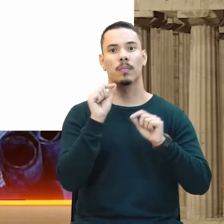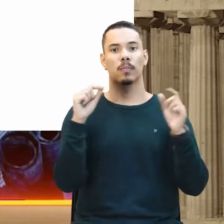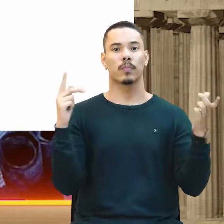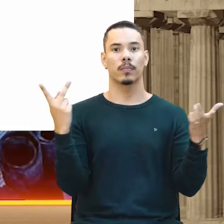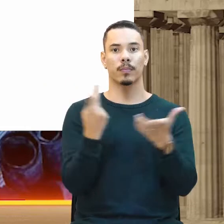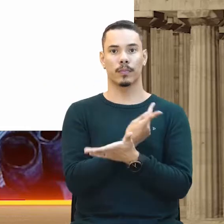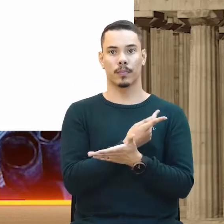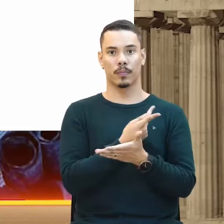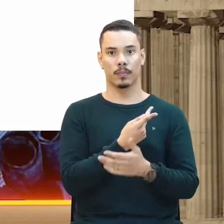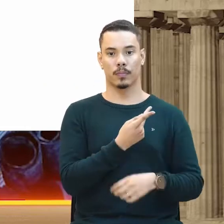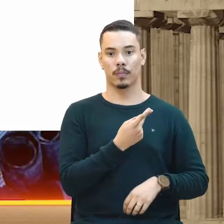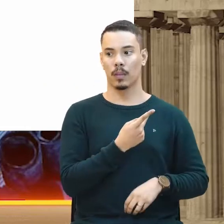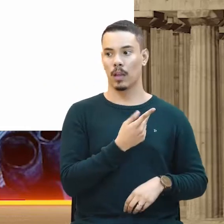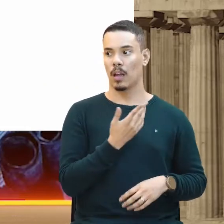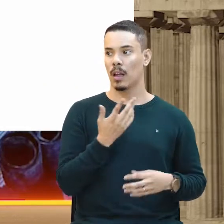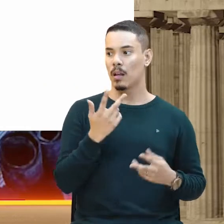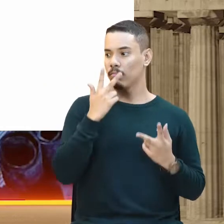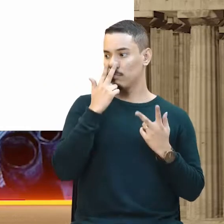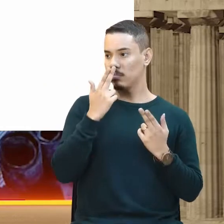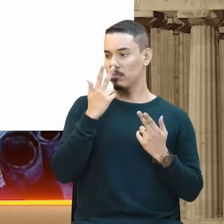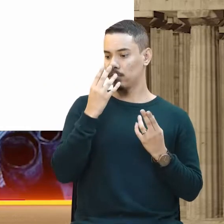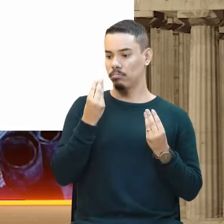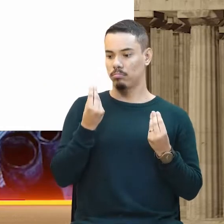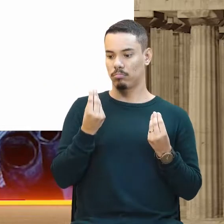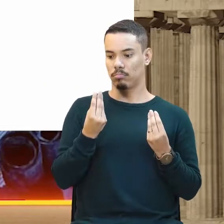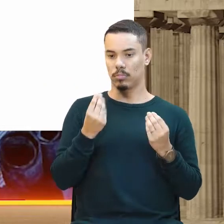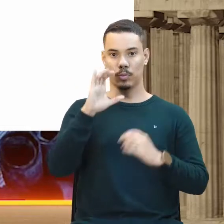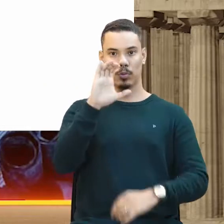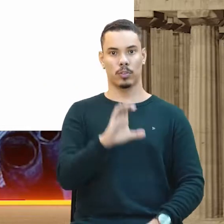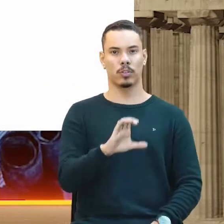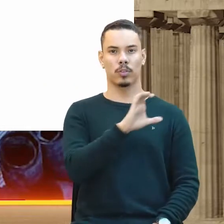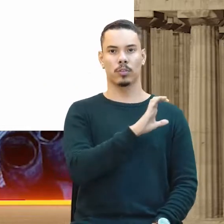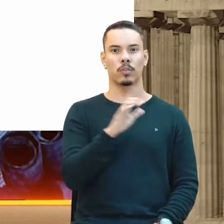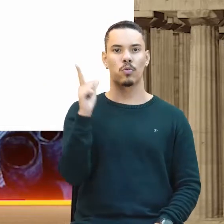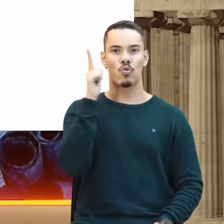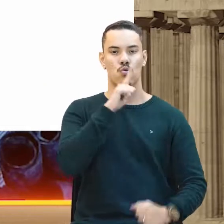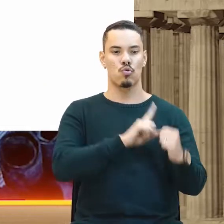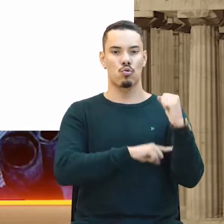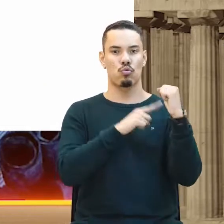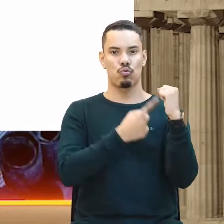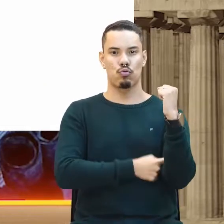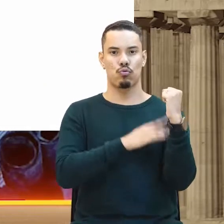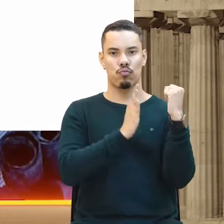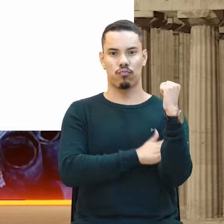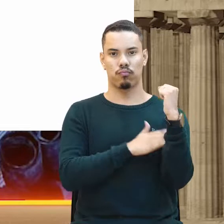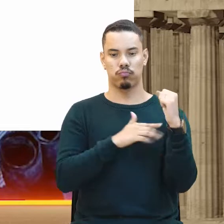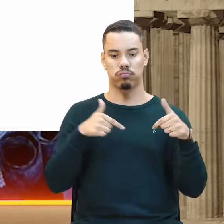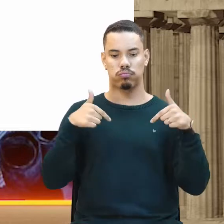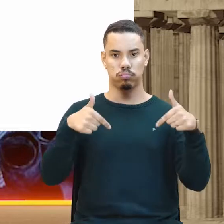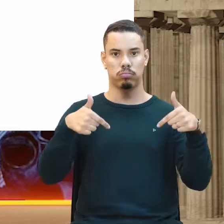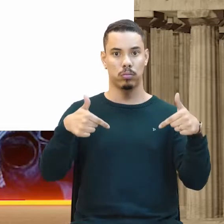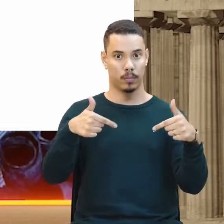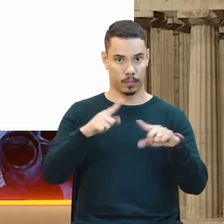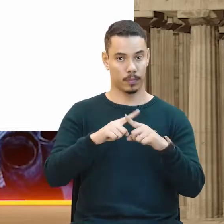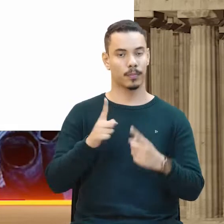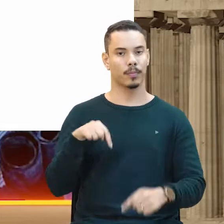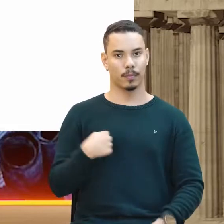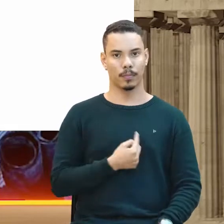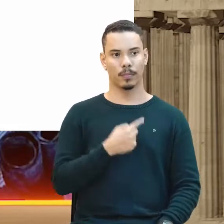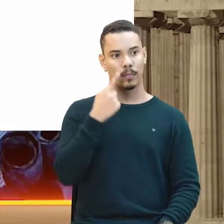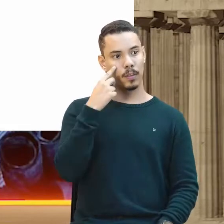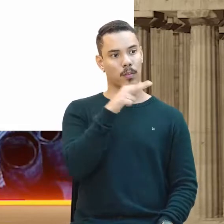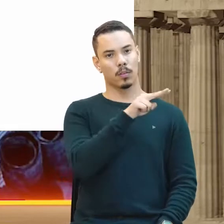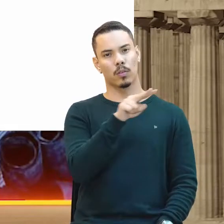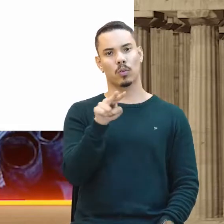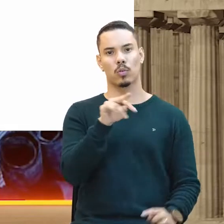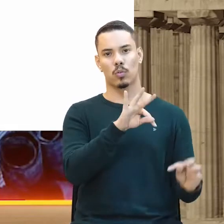o cristianismo ele está ganhando força. Até então, nós estávamos vendo todo um